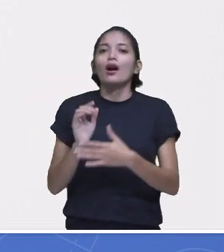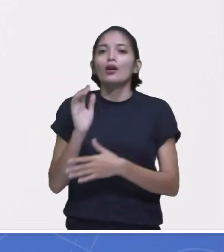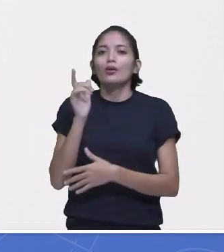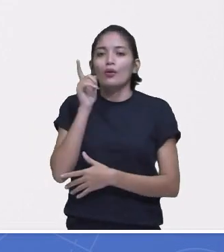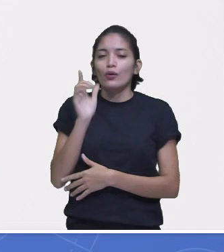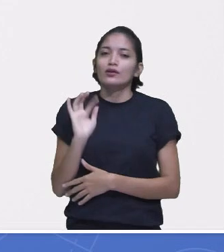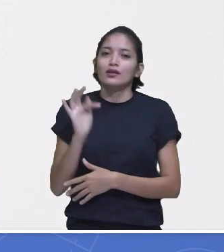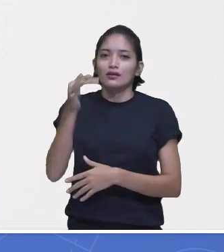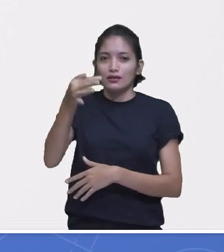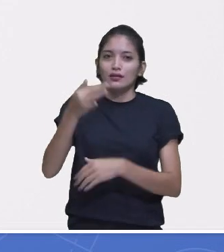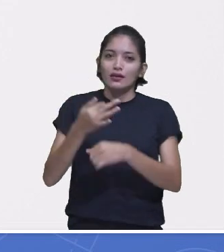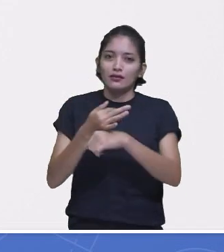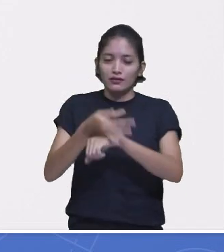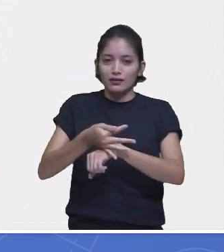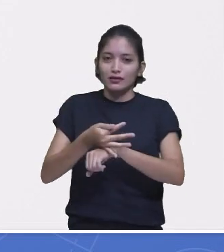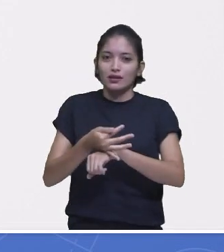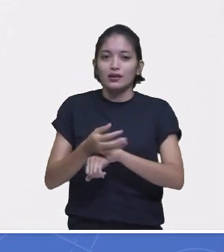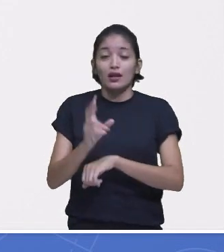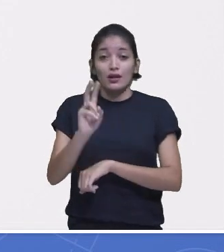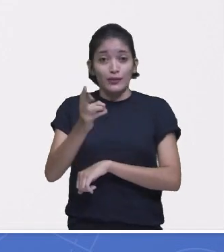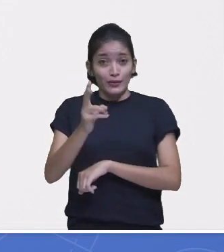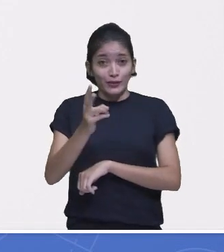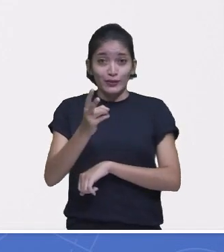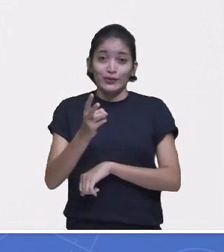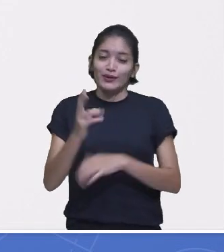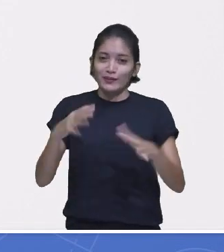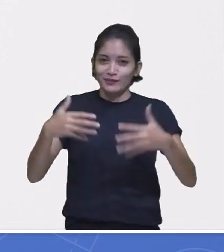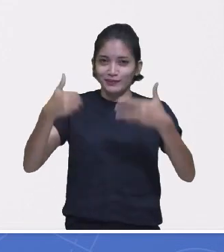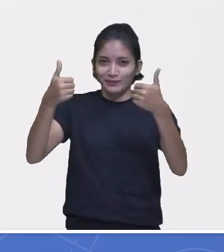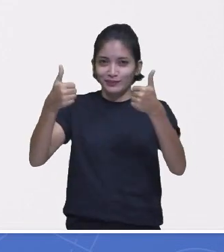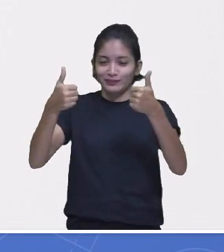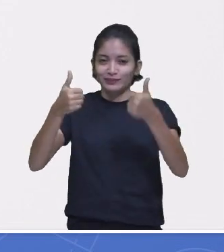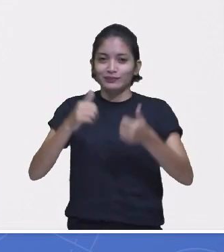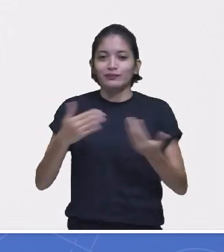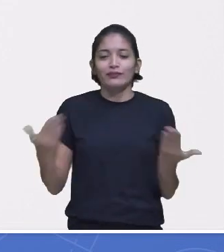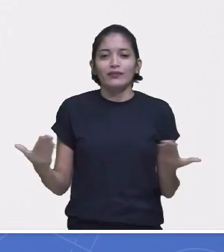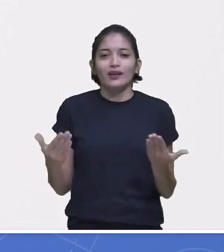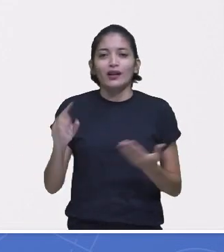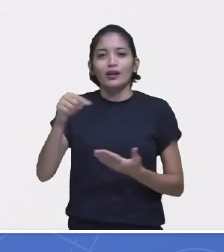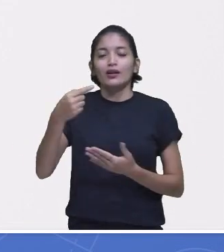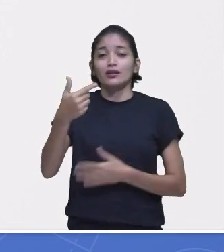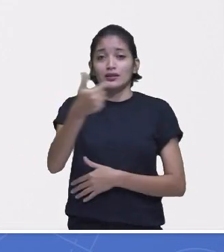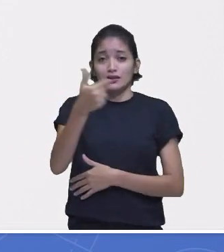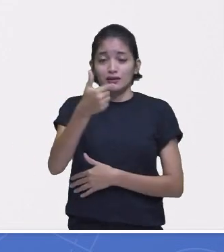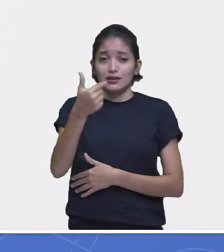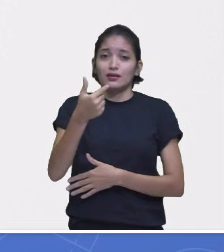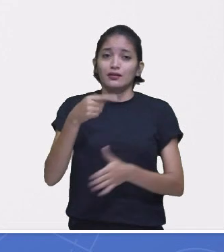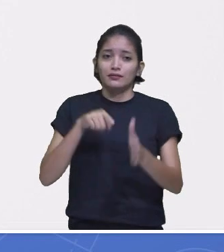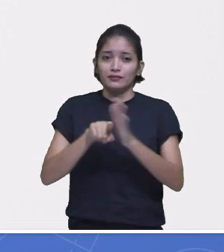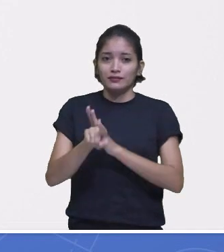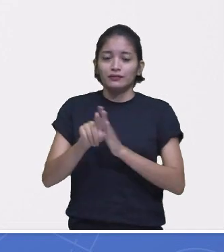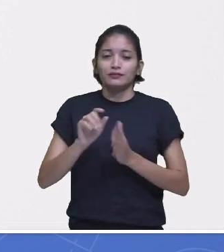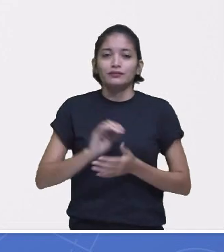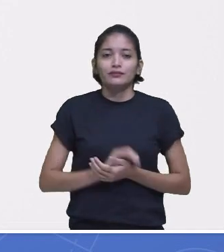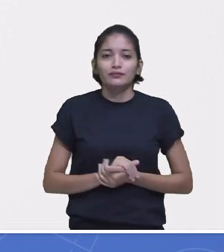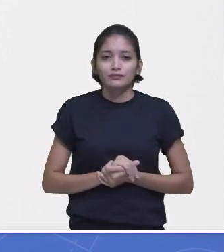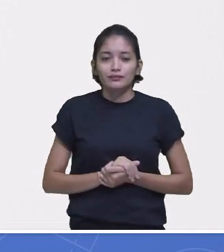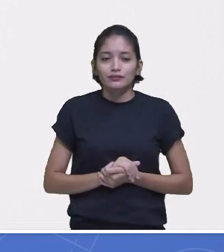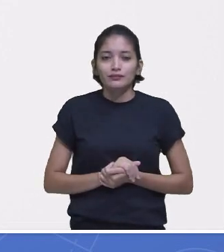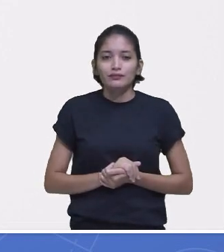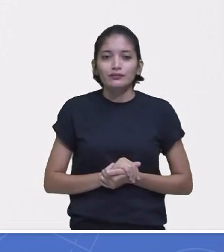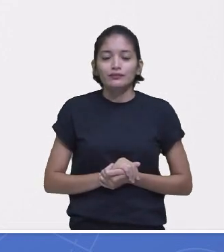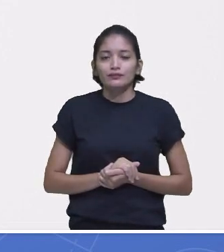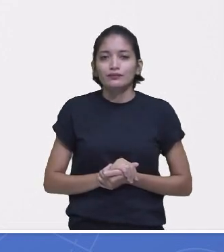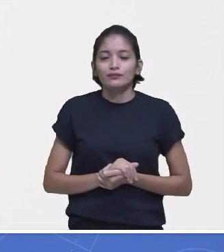universidade, ok? Continuemos assim, melhoremos. Vamos à outra questão, tem mais uma. Essa